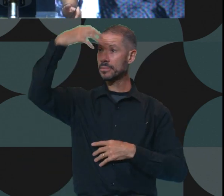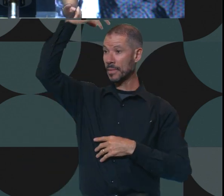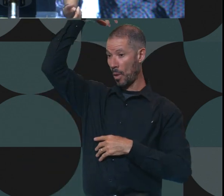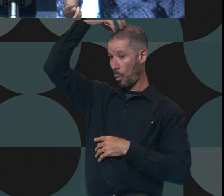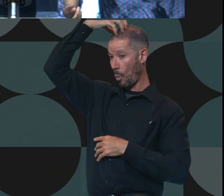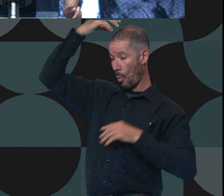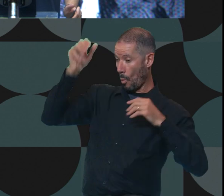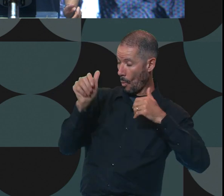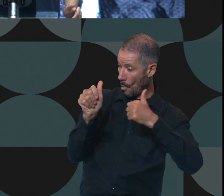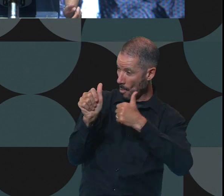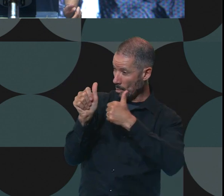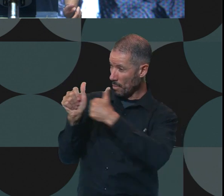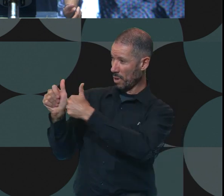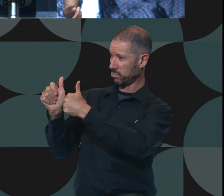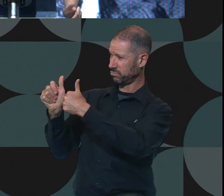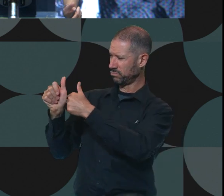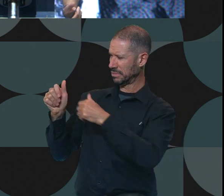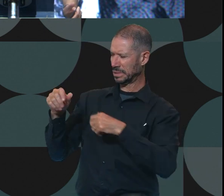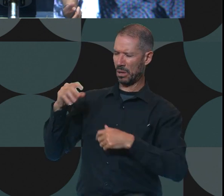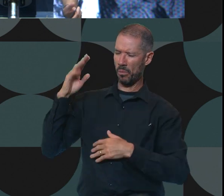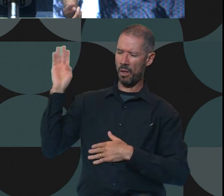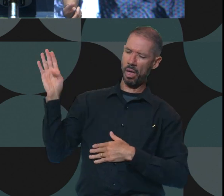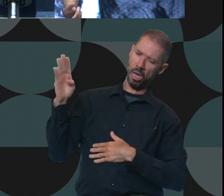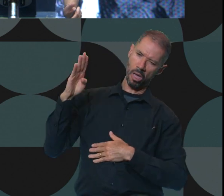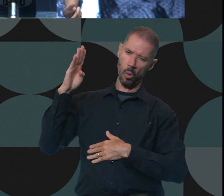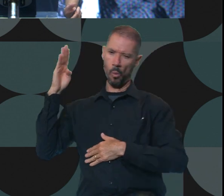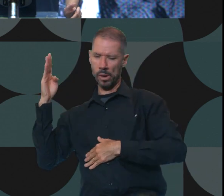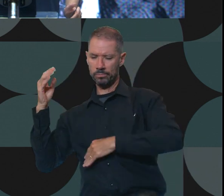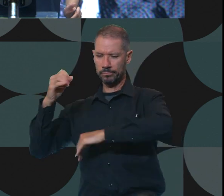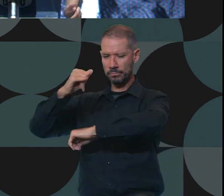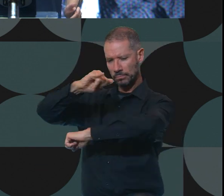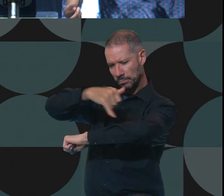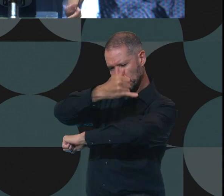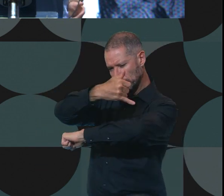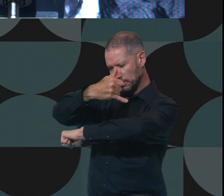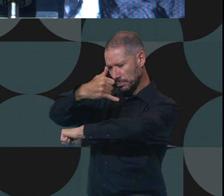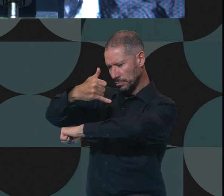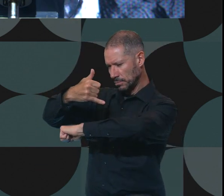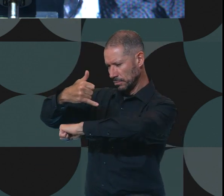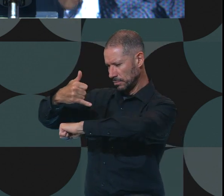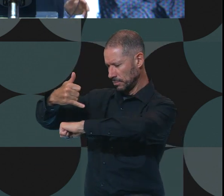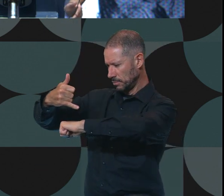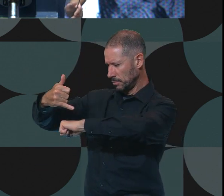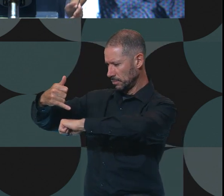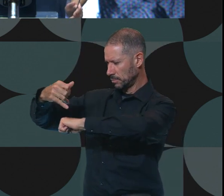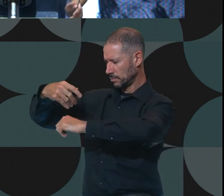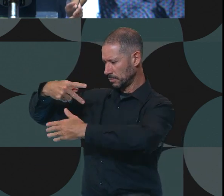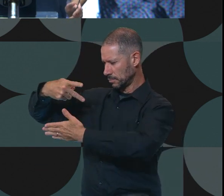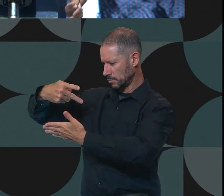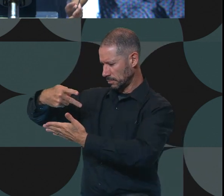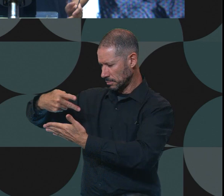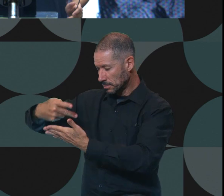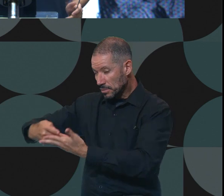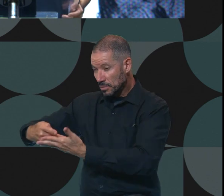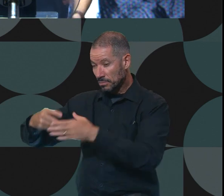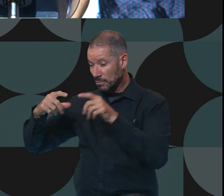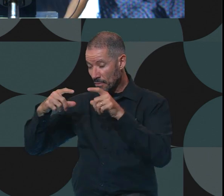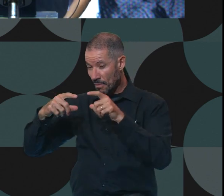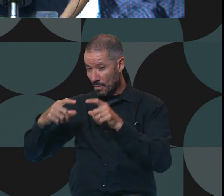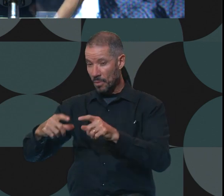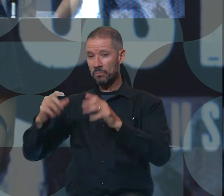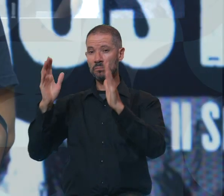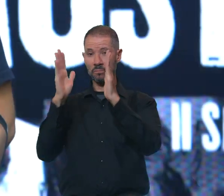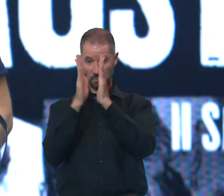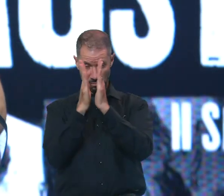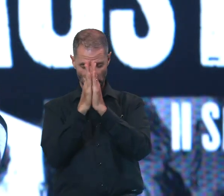o acompanhavam chegaram exaustos ao rio Jordão e por isso descansaram ali. Vamos orar